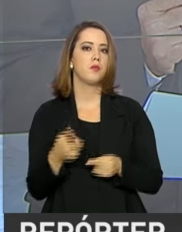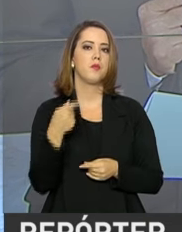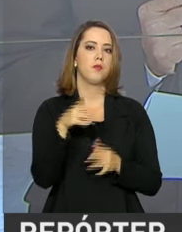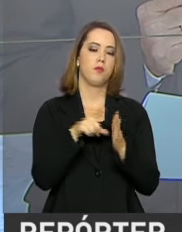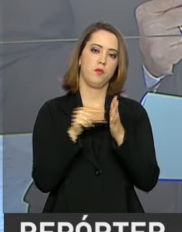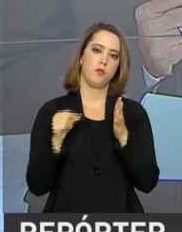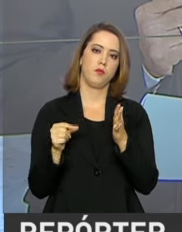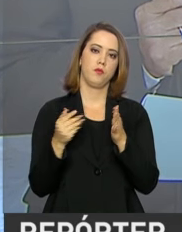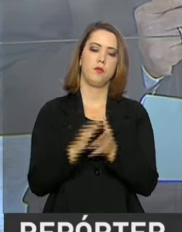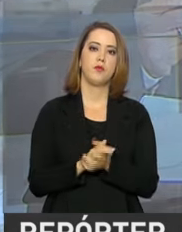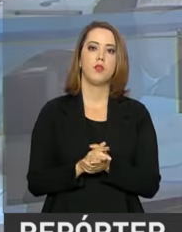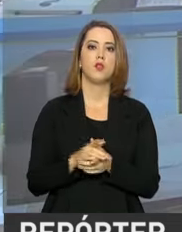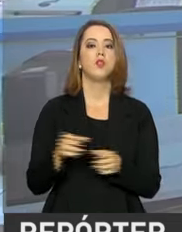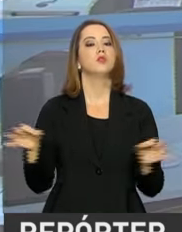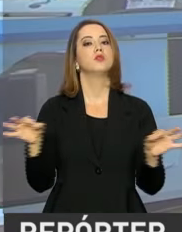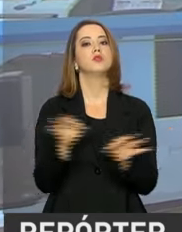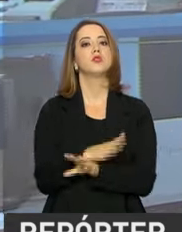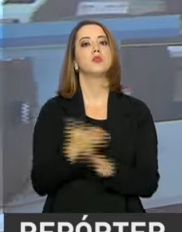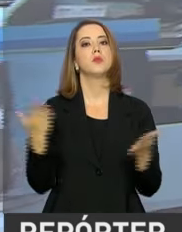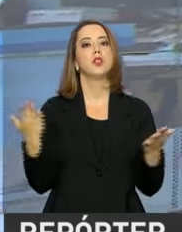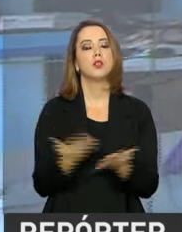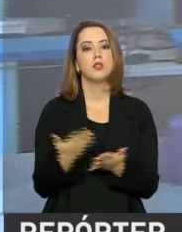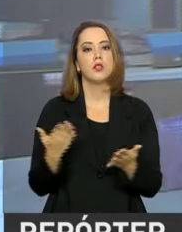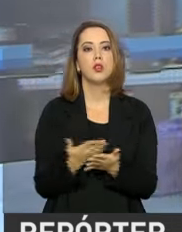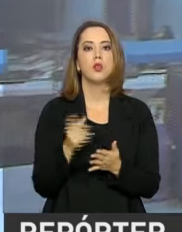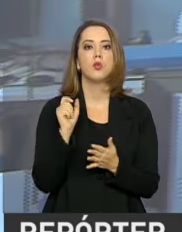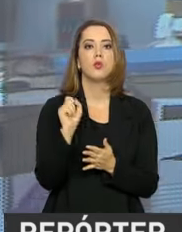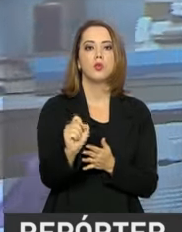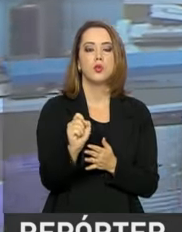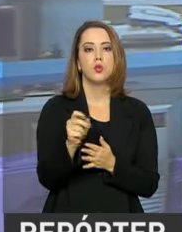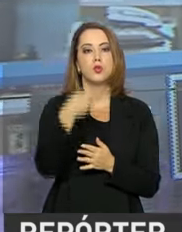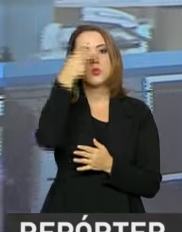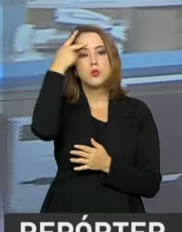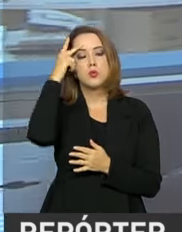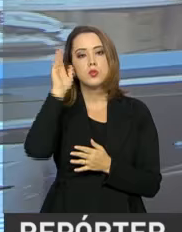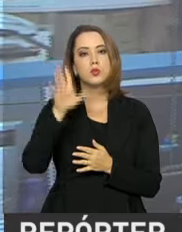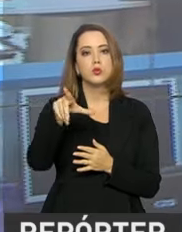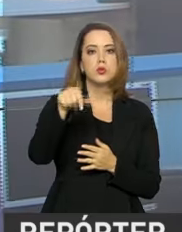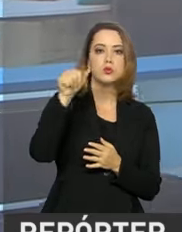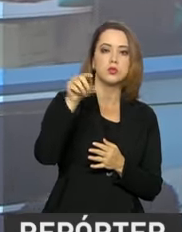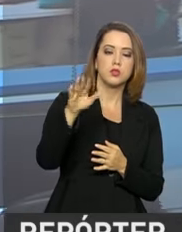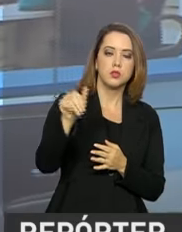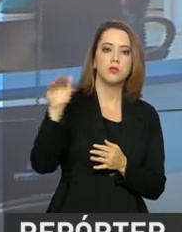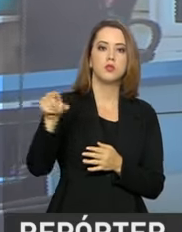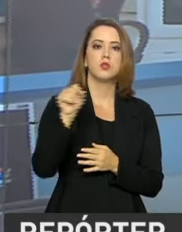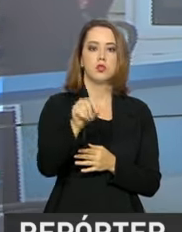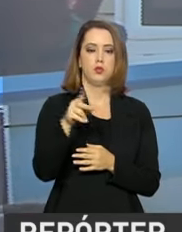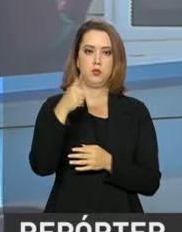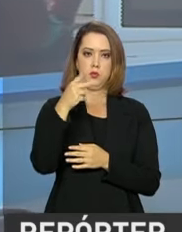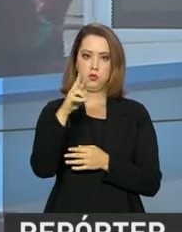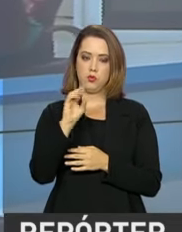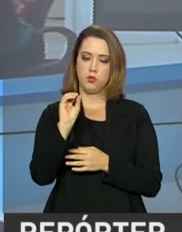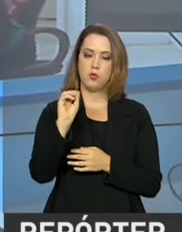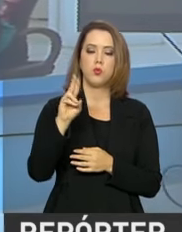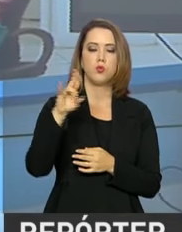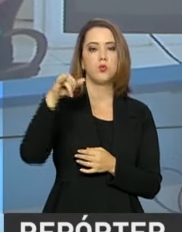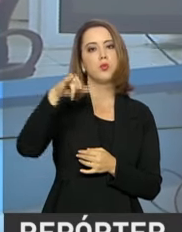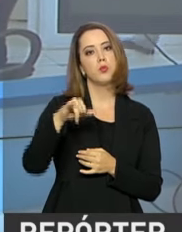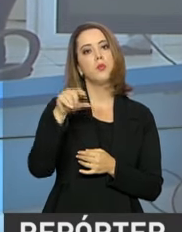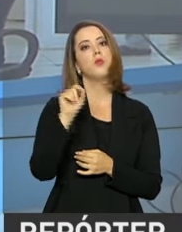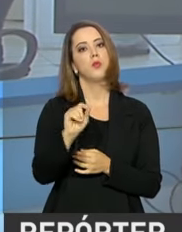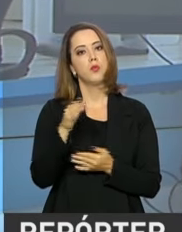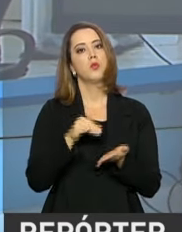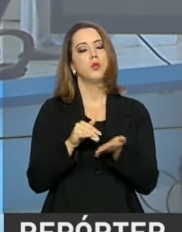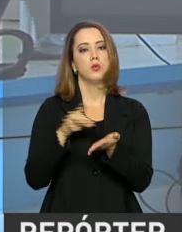do Planalto. E termina hoje o prazo para os pré-selecionados no ProUni apresentarem nas instituições de ensino os documentos